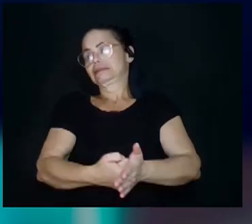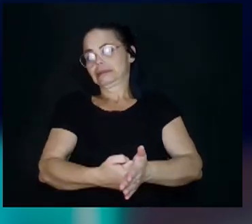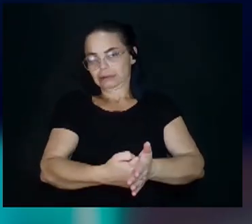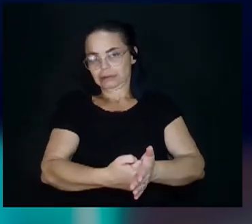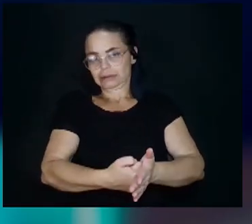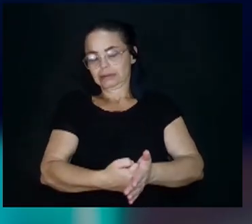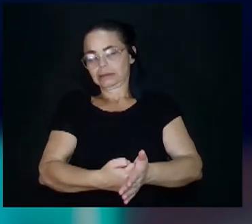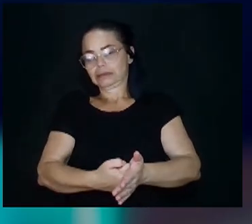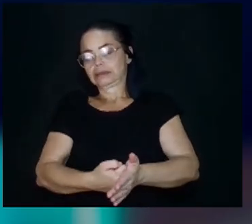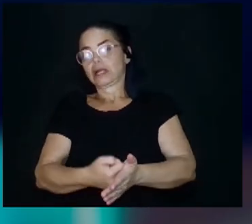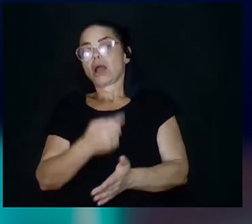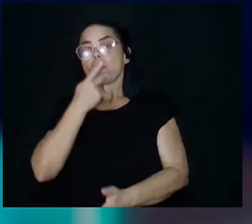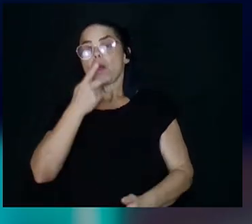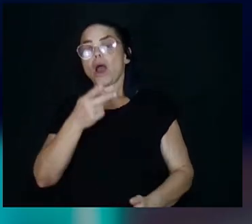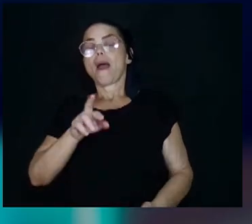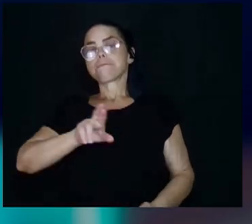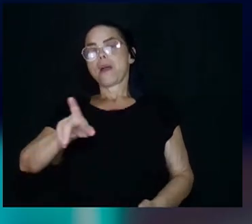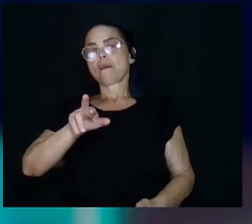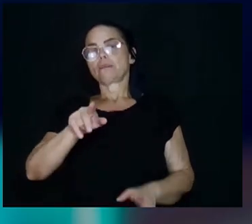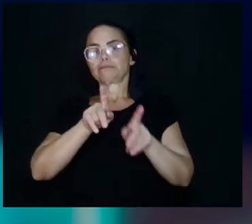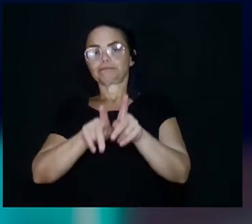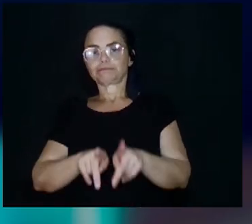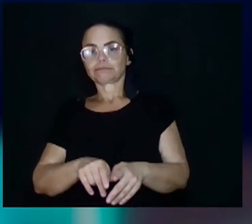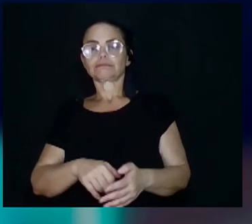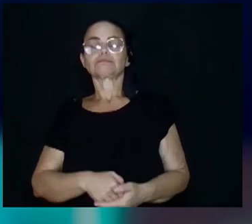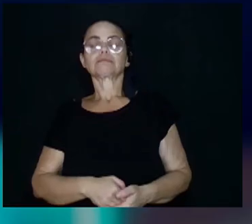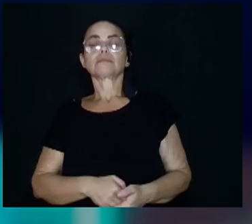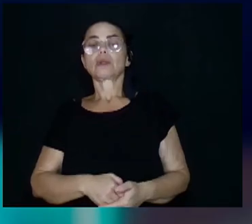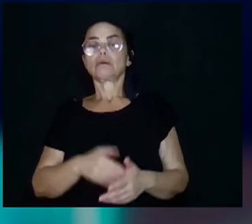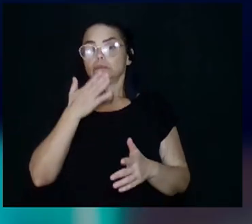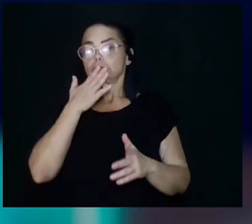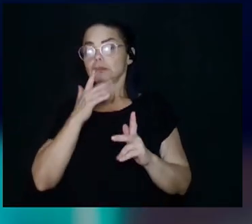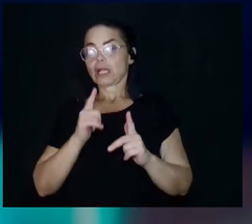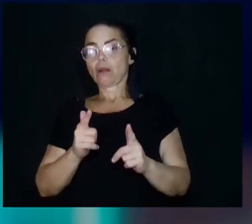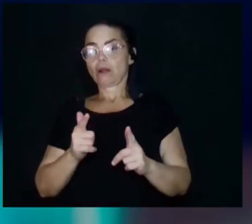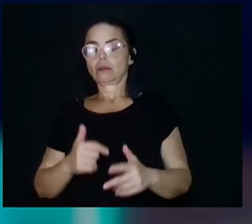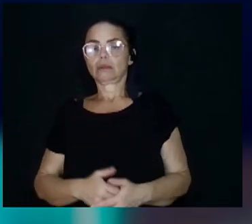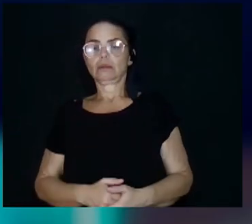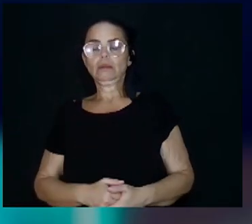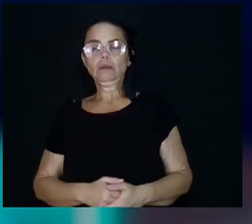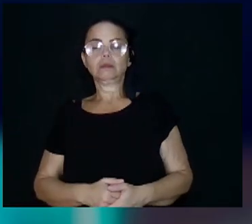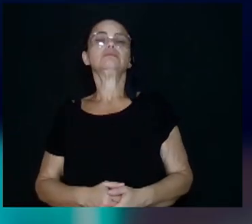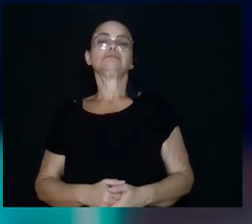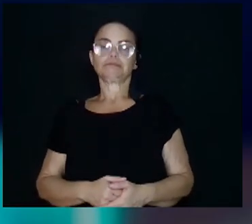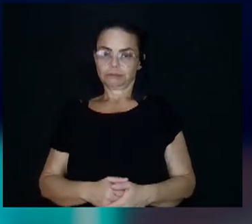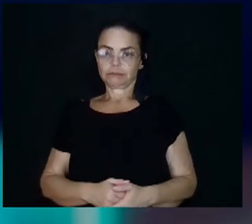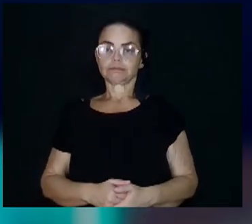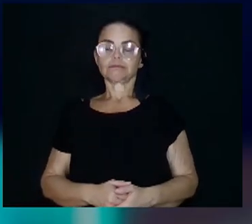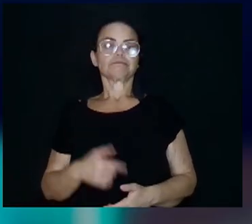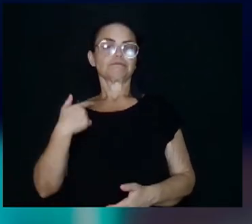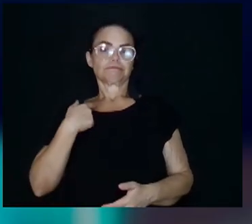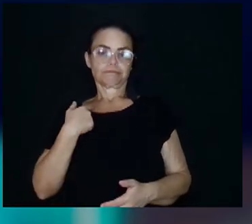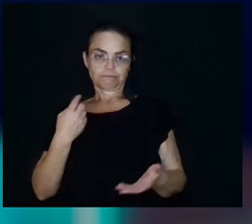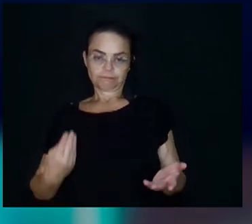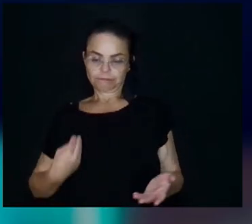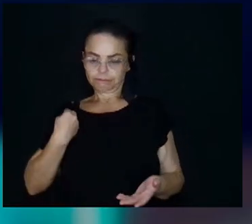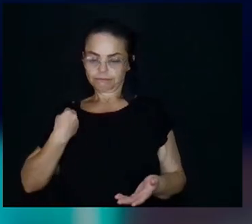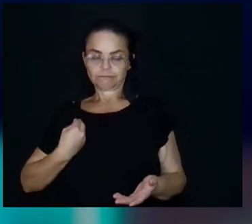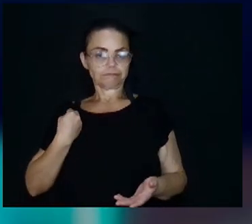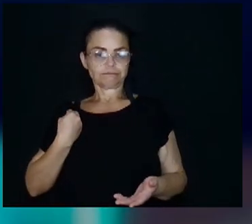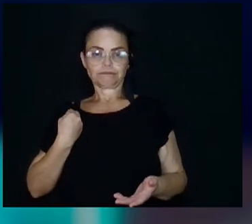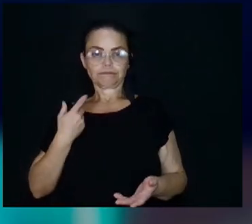diferente. A população vê que é engraçado, mas considera algo que talvez na vivência dele não é comum encontrar,